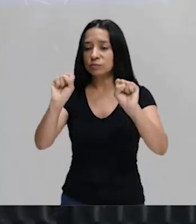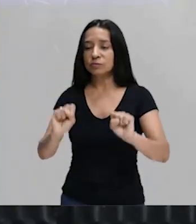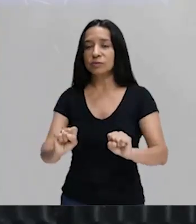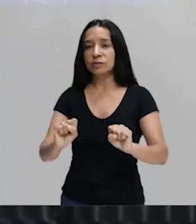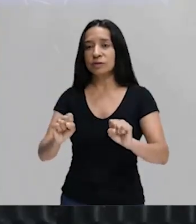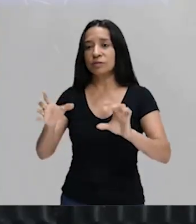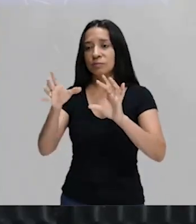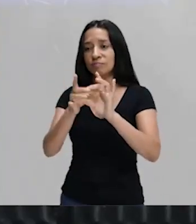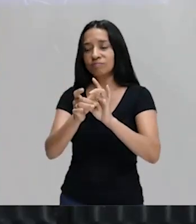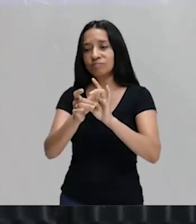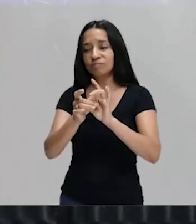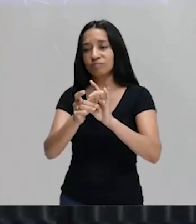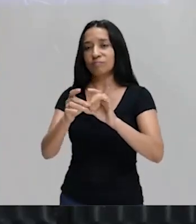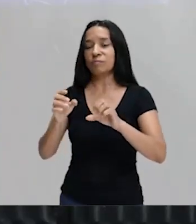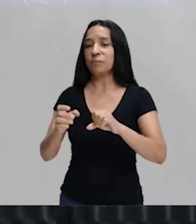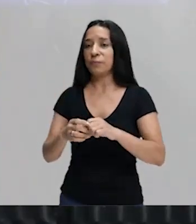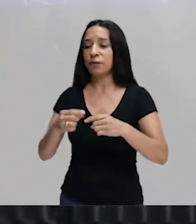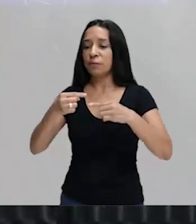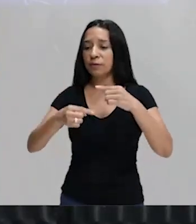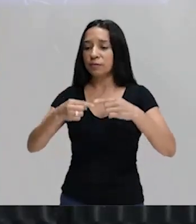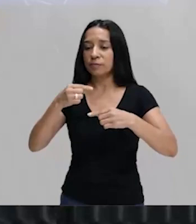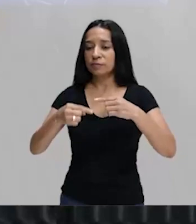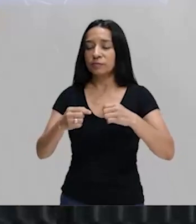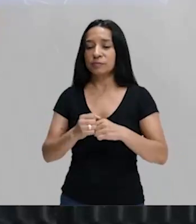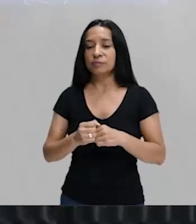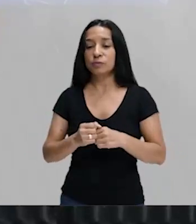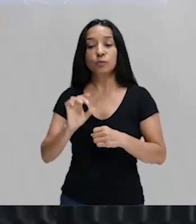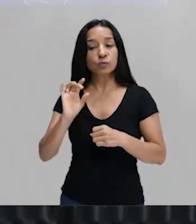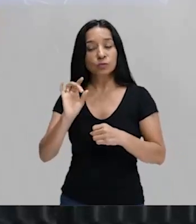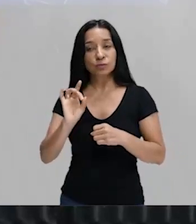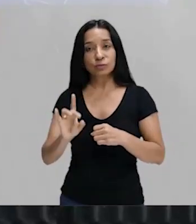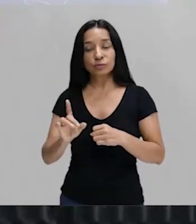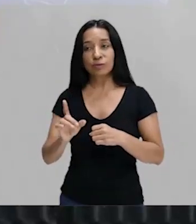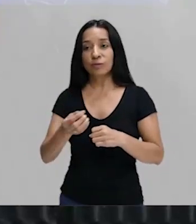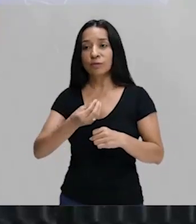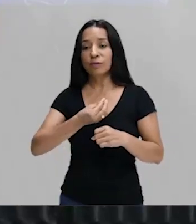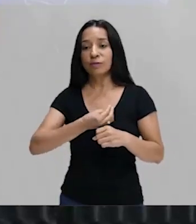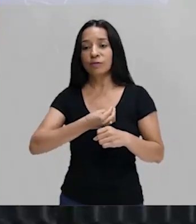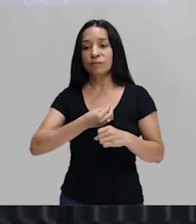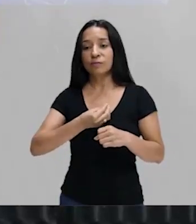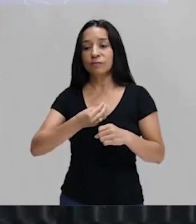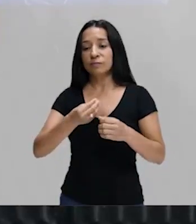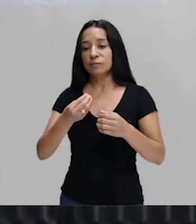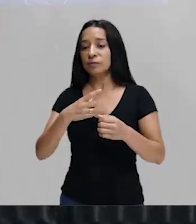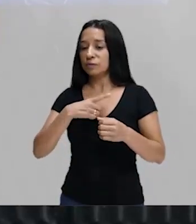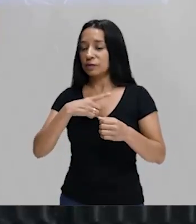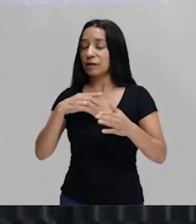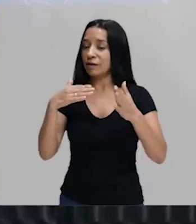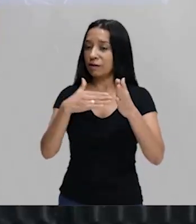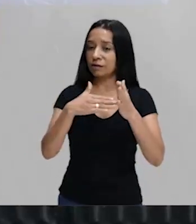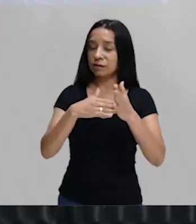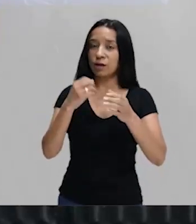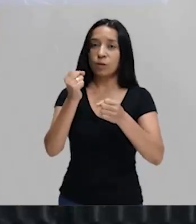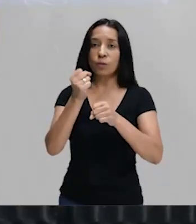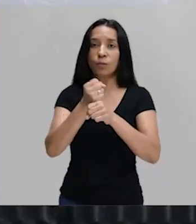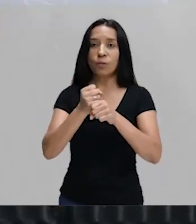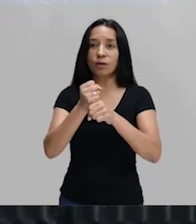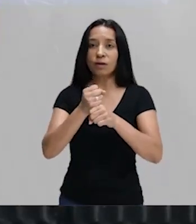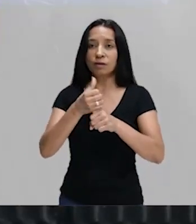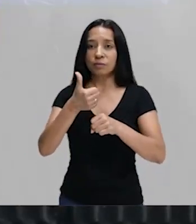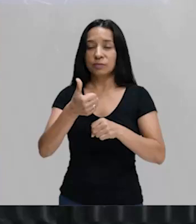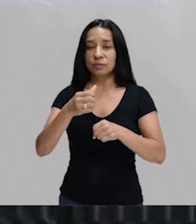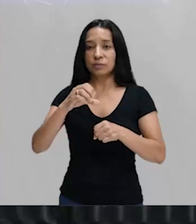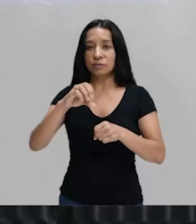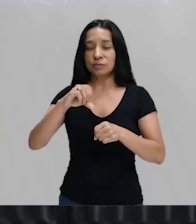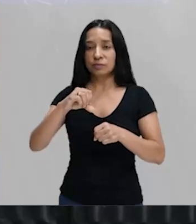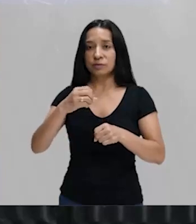parlamentarista, temporariamente. O parlamentarismo só sobreviveu até 63. Ele foi instituído em 61,